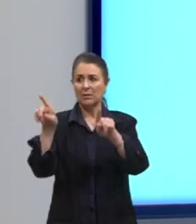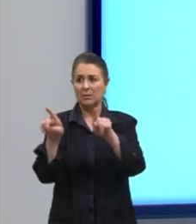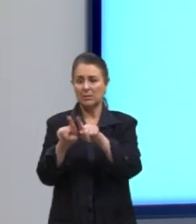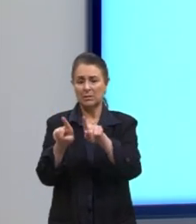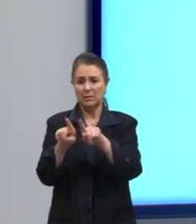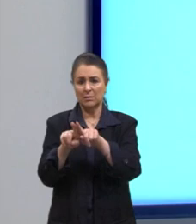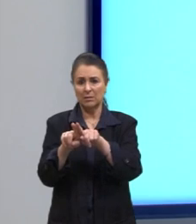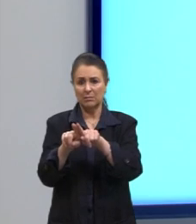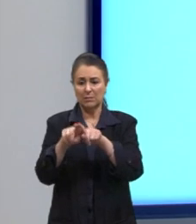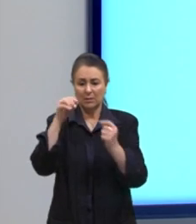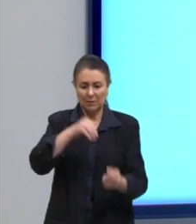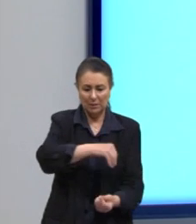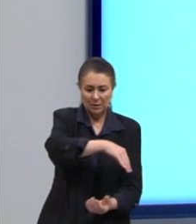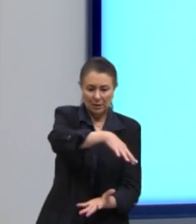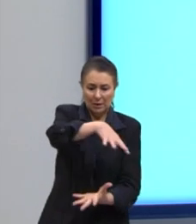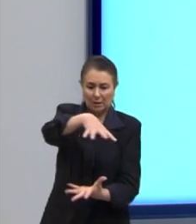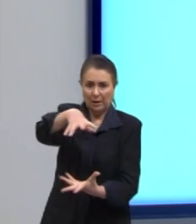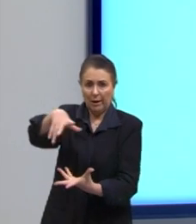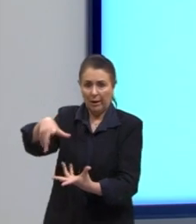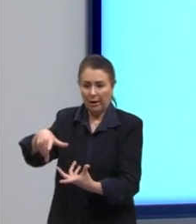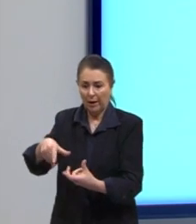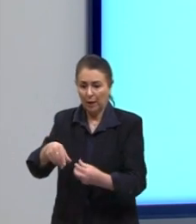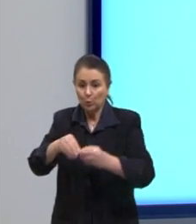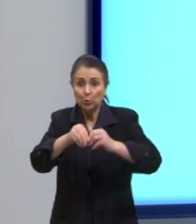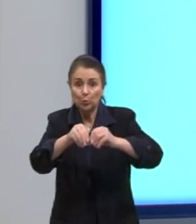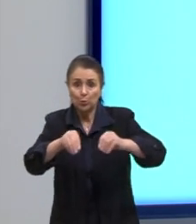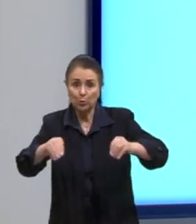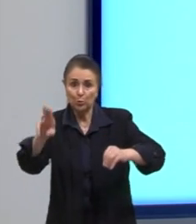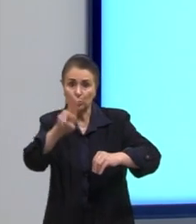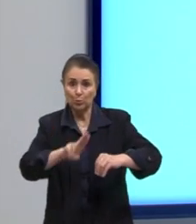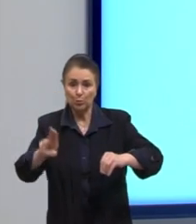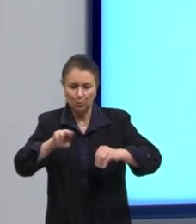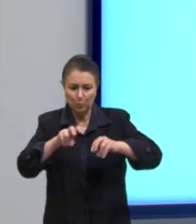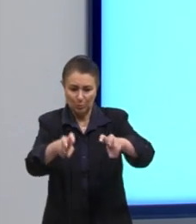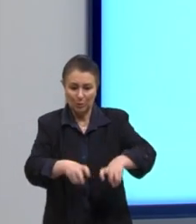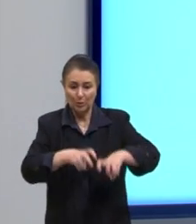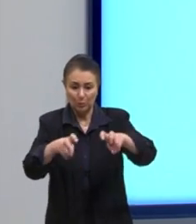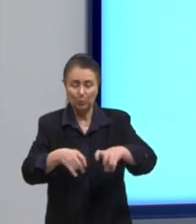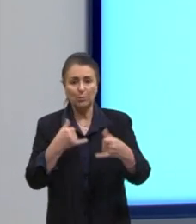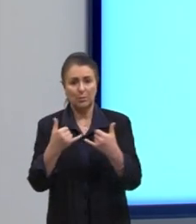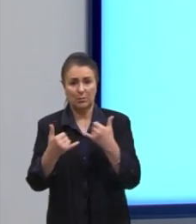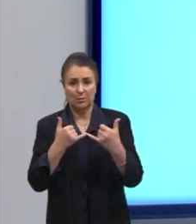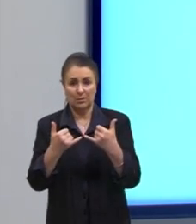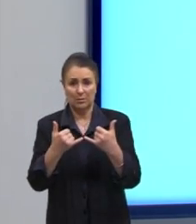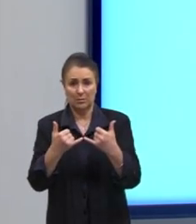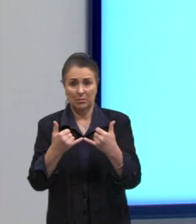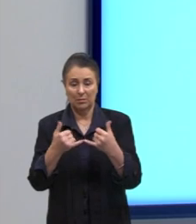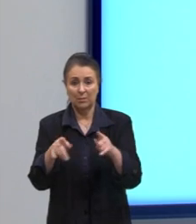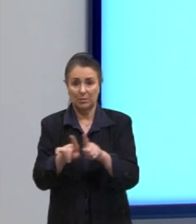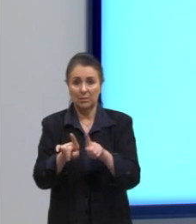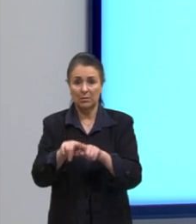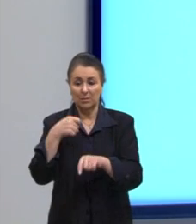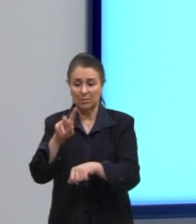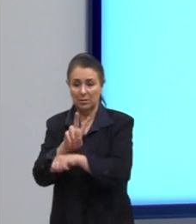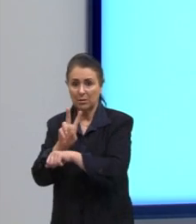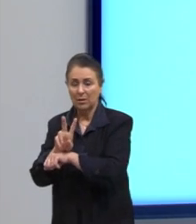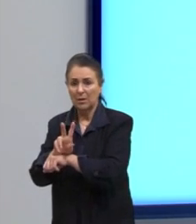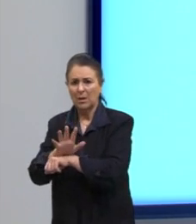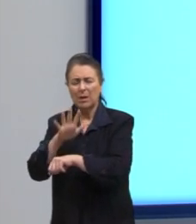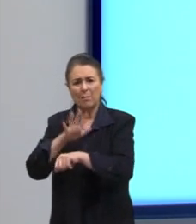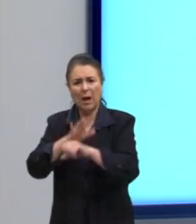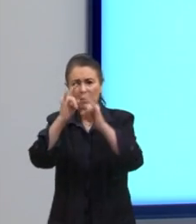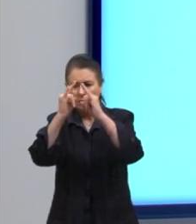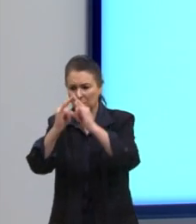da terra né do uso da Terra com agricultura por exemplo e novas entidades